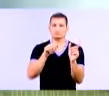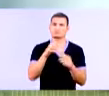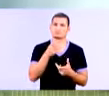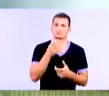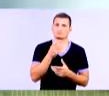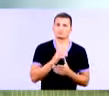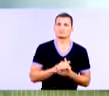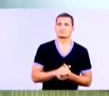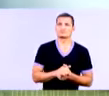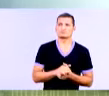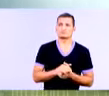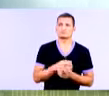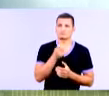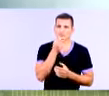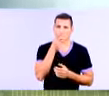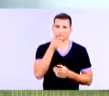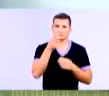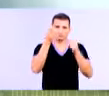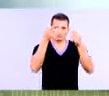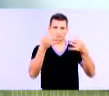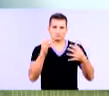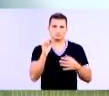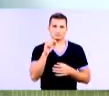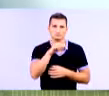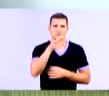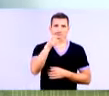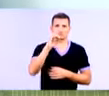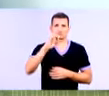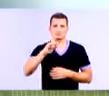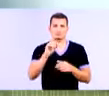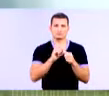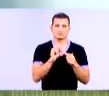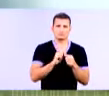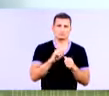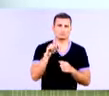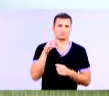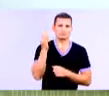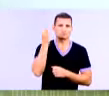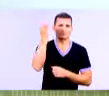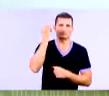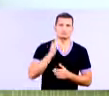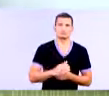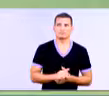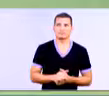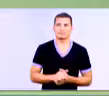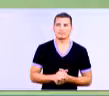você explicar o que aquele código está fazendo. Isso é importante, sim.